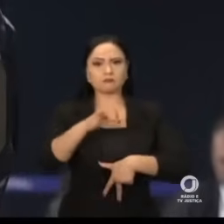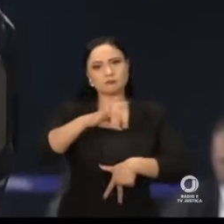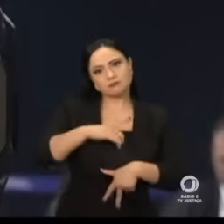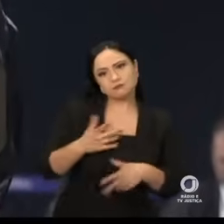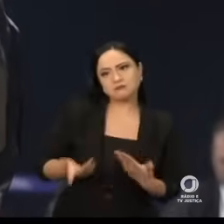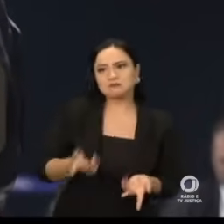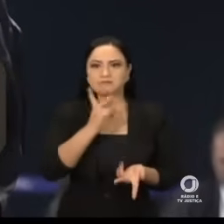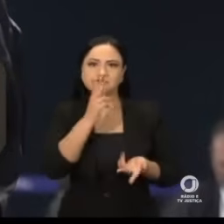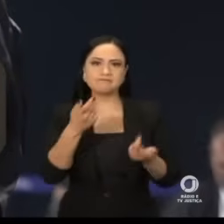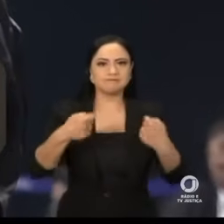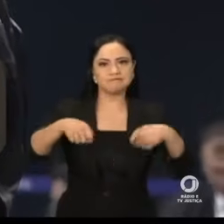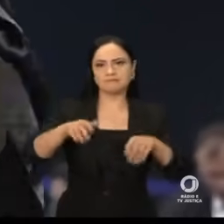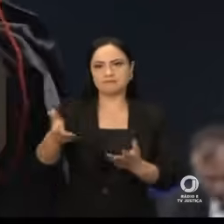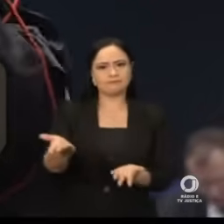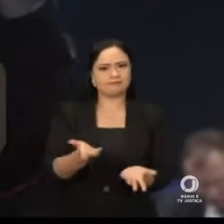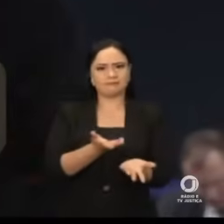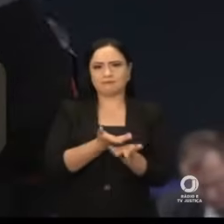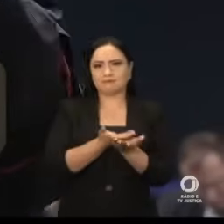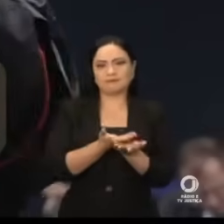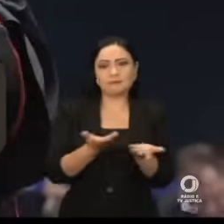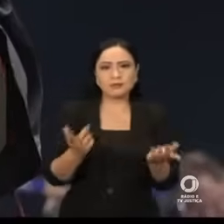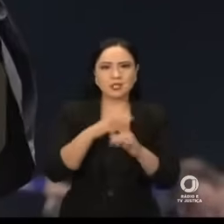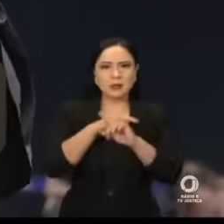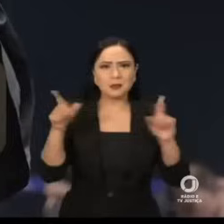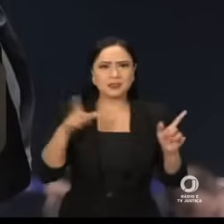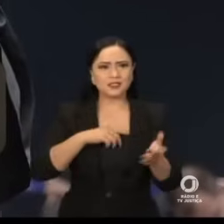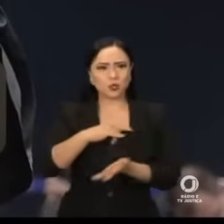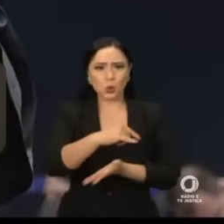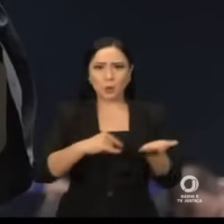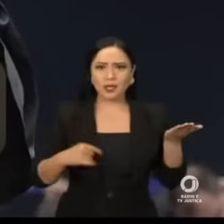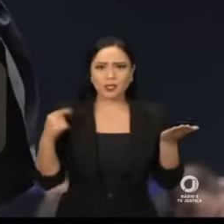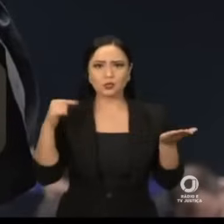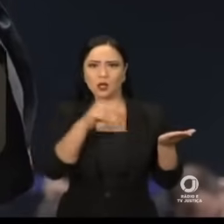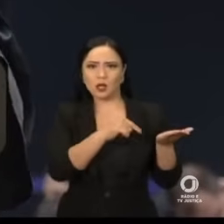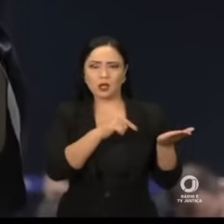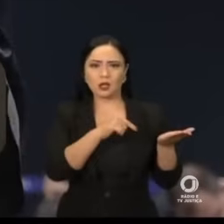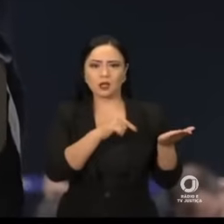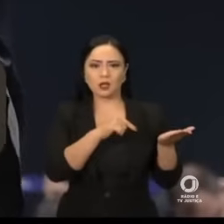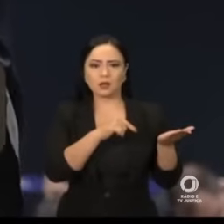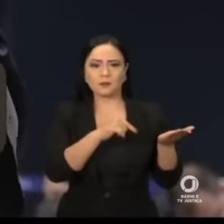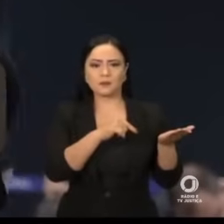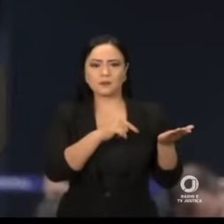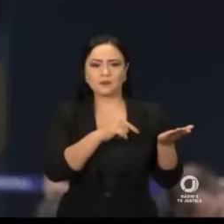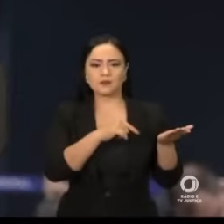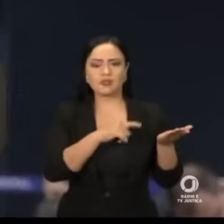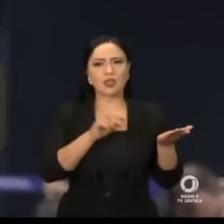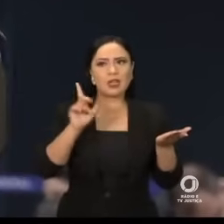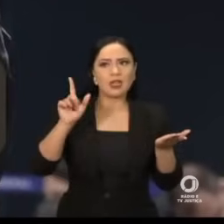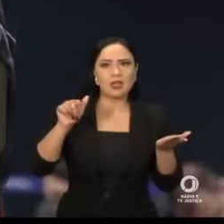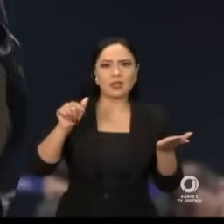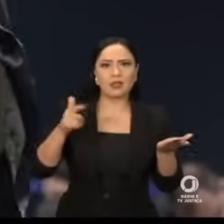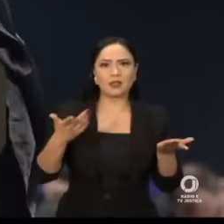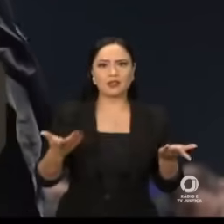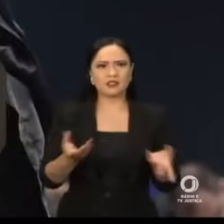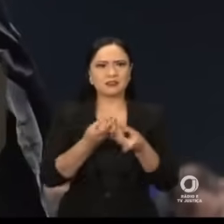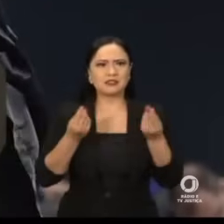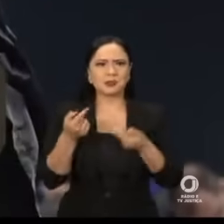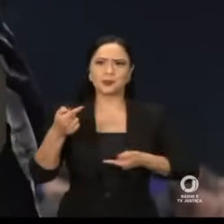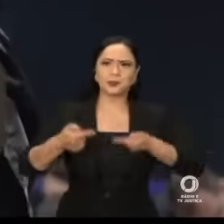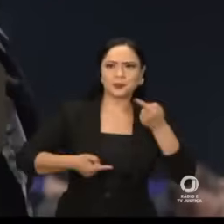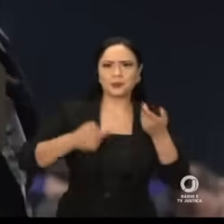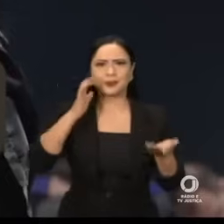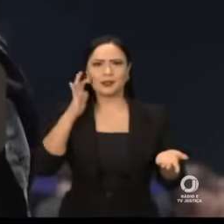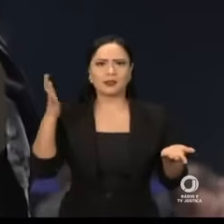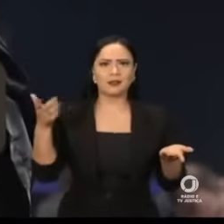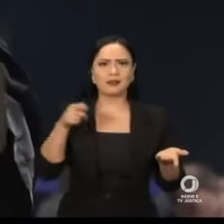não precisava receber aquilo. Mas há uma ata notarial. E chega a ser pueril imaginar que